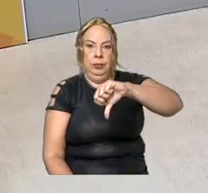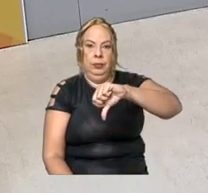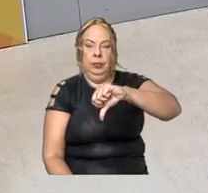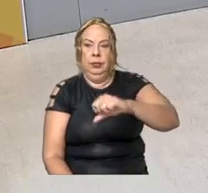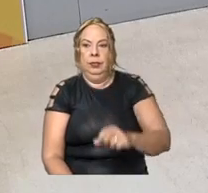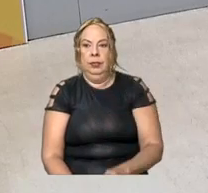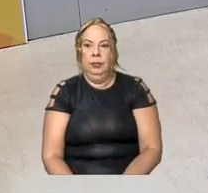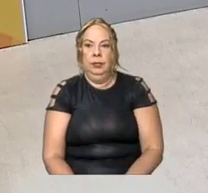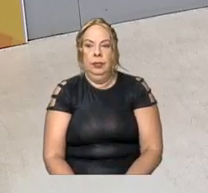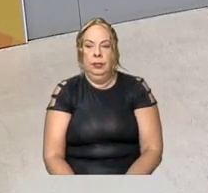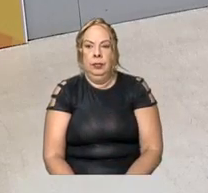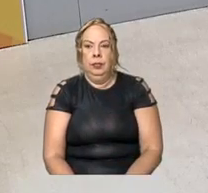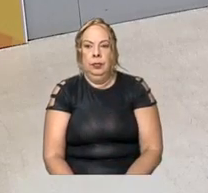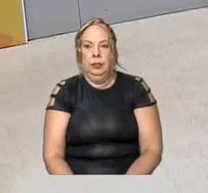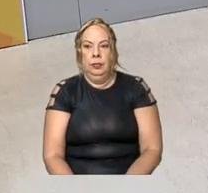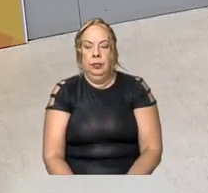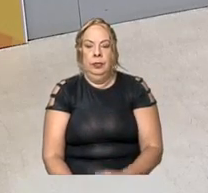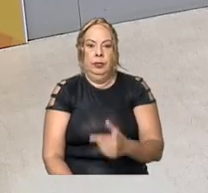29 e